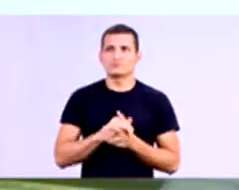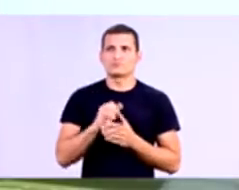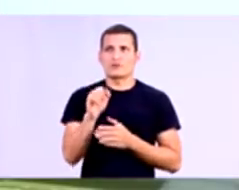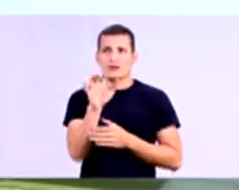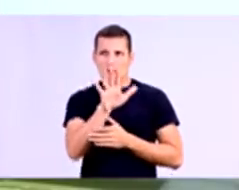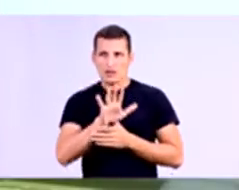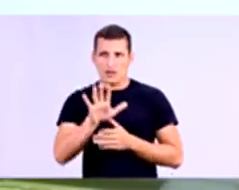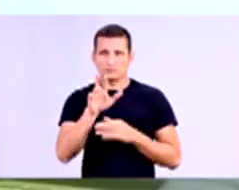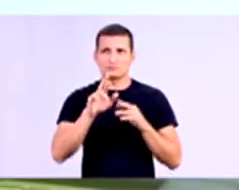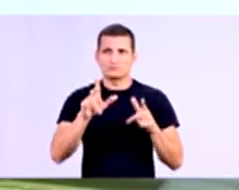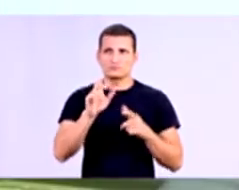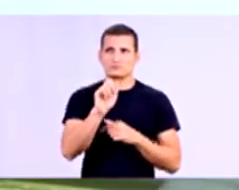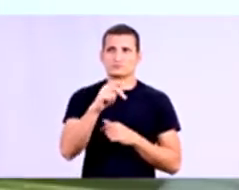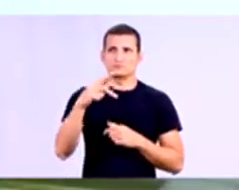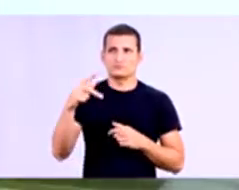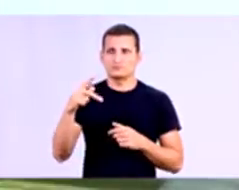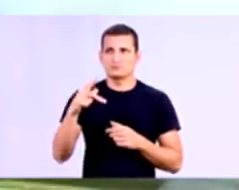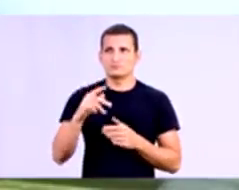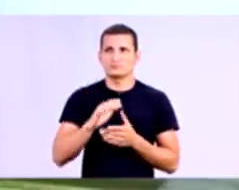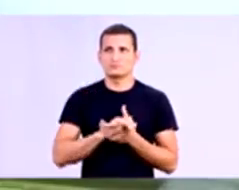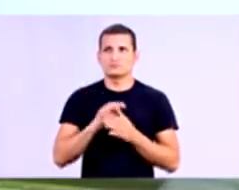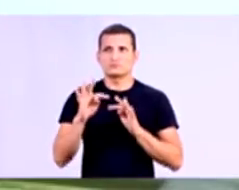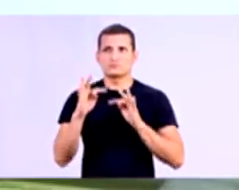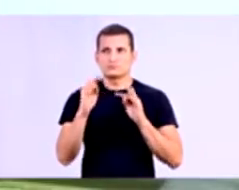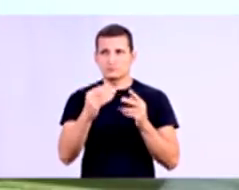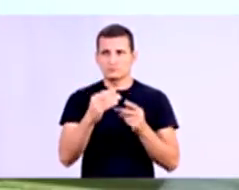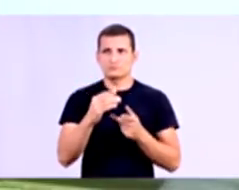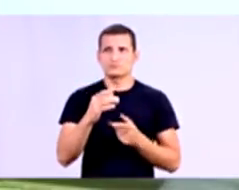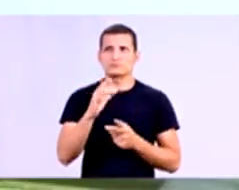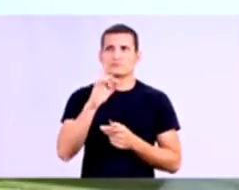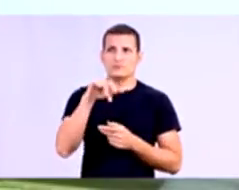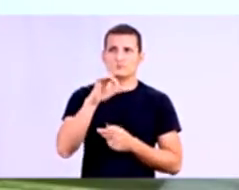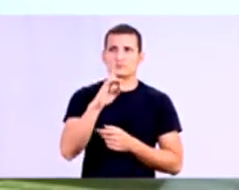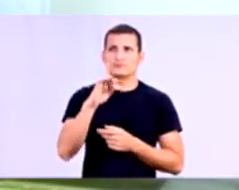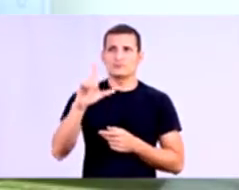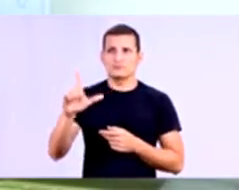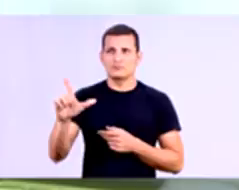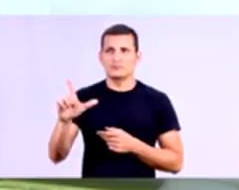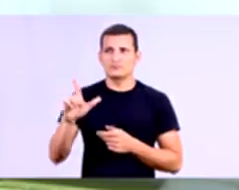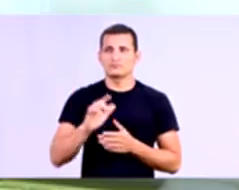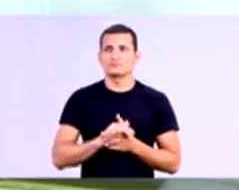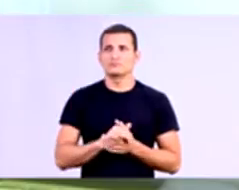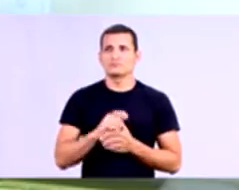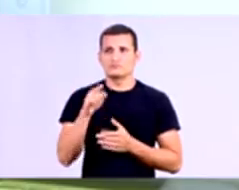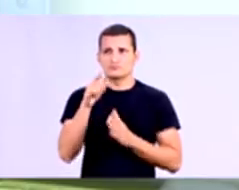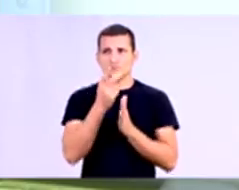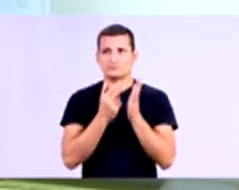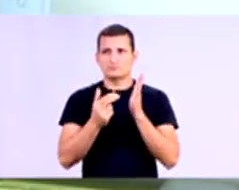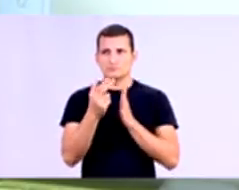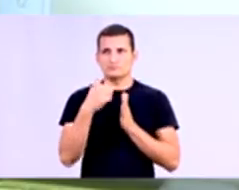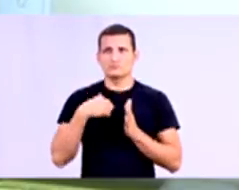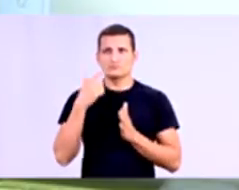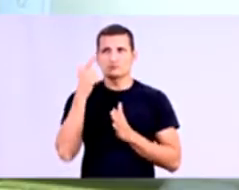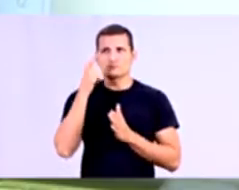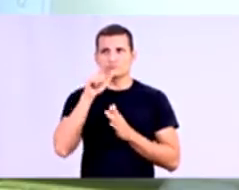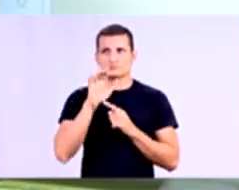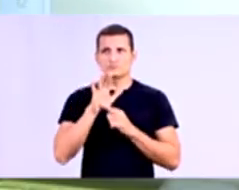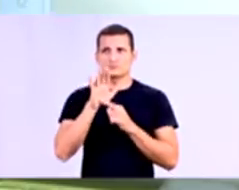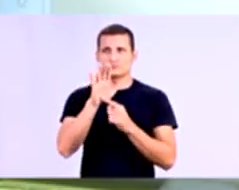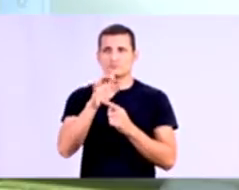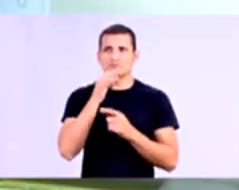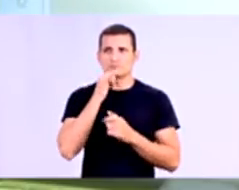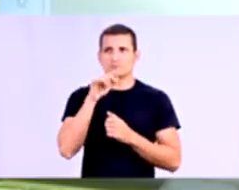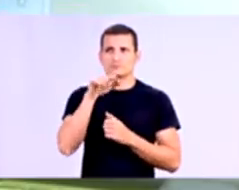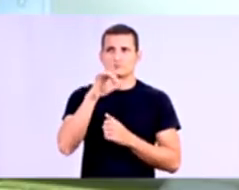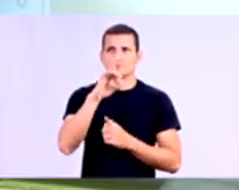layout diferenciado na aplicação, e todos esses componentes vêm DLL. Nesse diagrama eu consigo mostrar que se